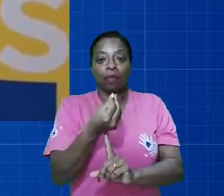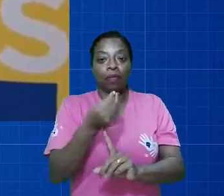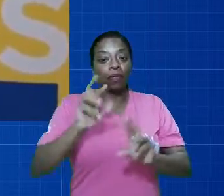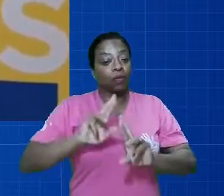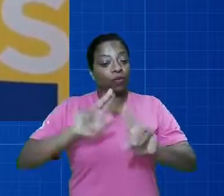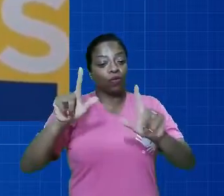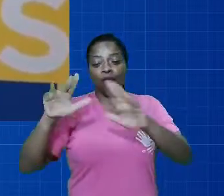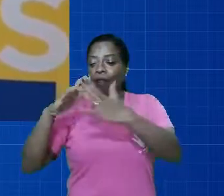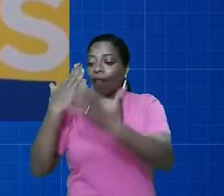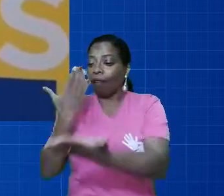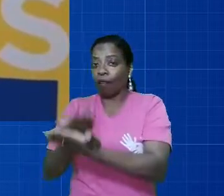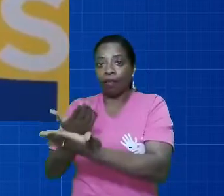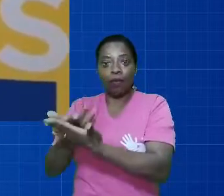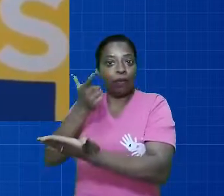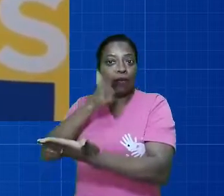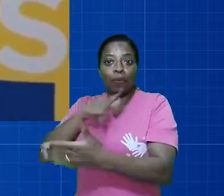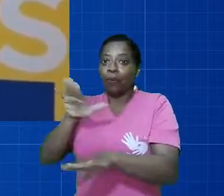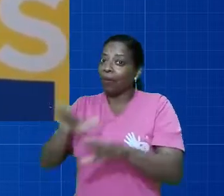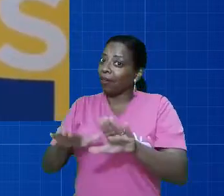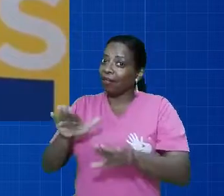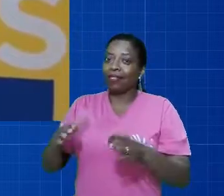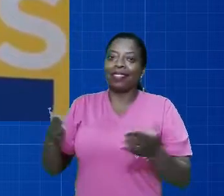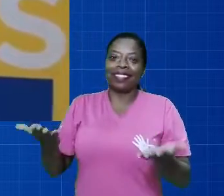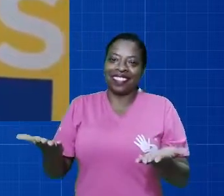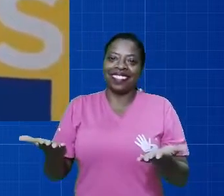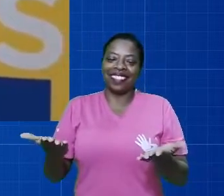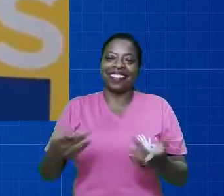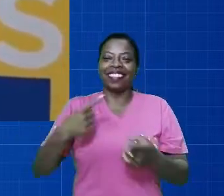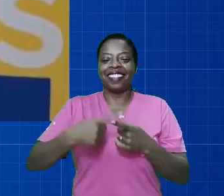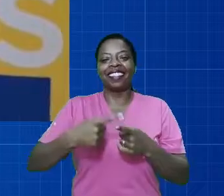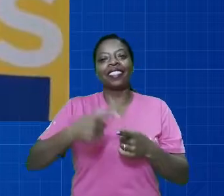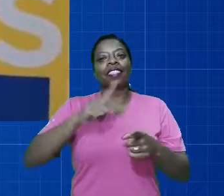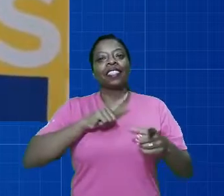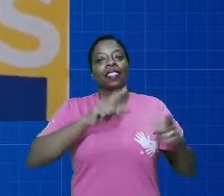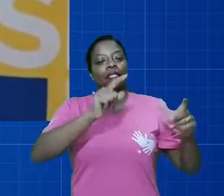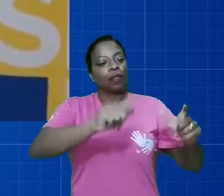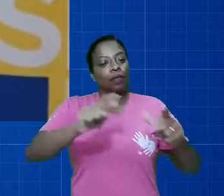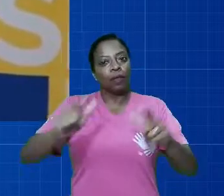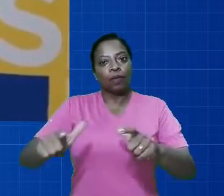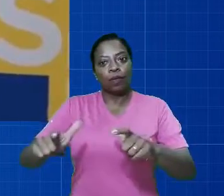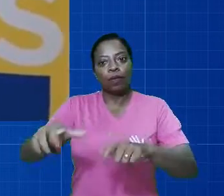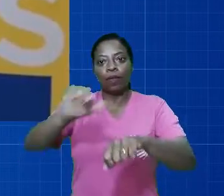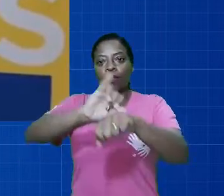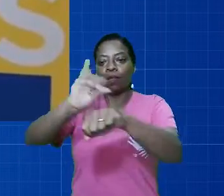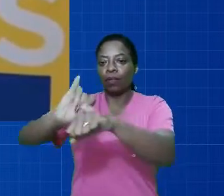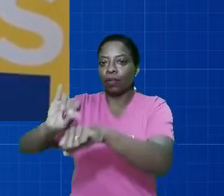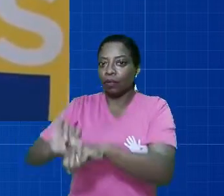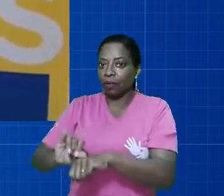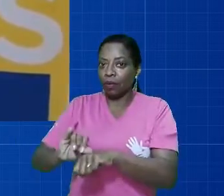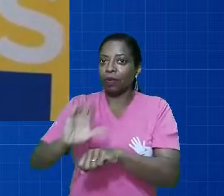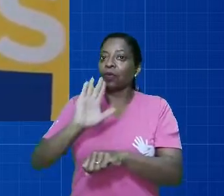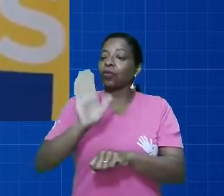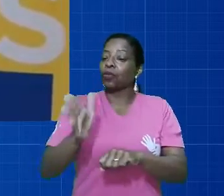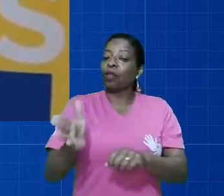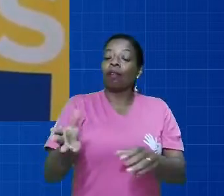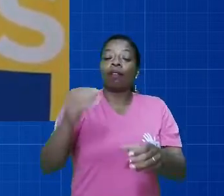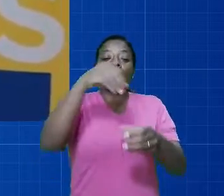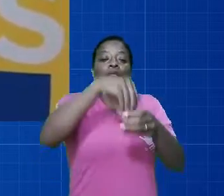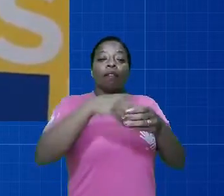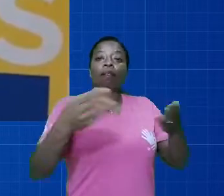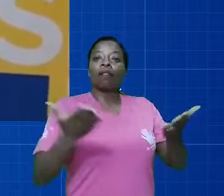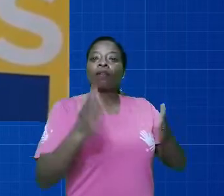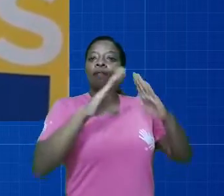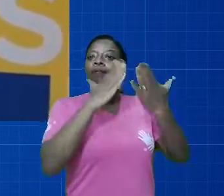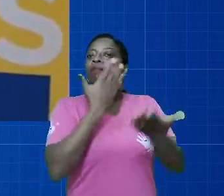as escolas não conseguem possibilitar. Então, ter esses espaços consolidados, instituídos dentro das nossas